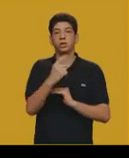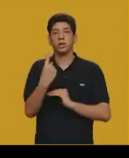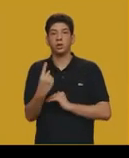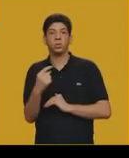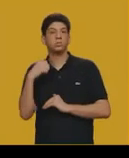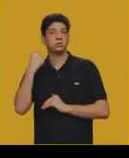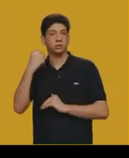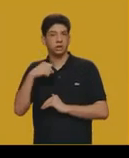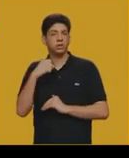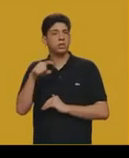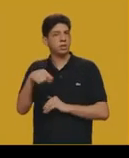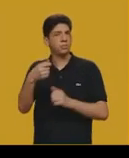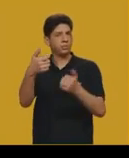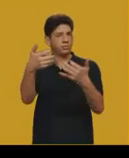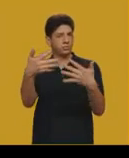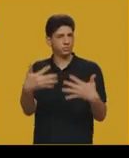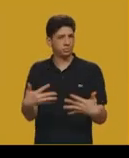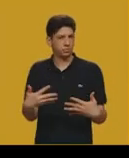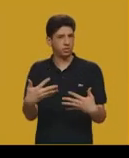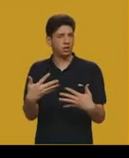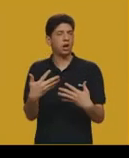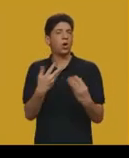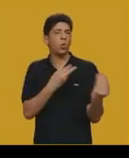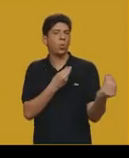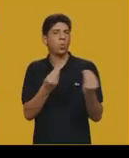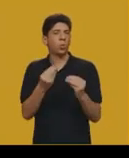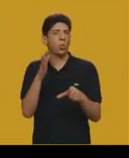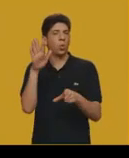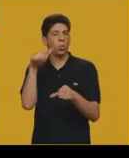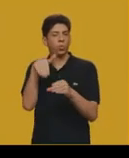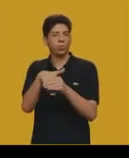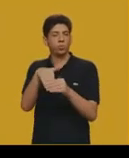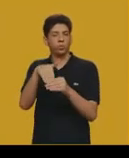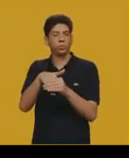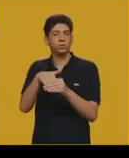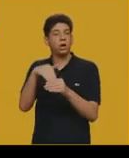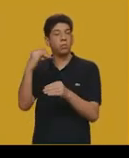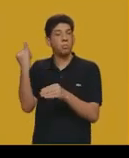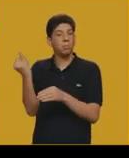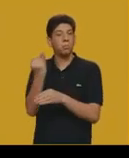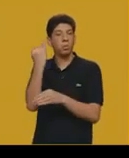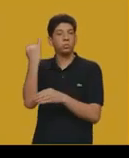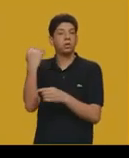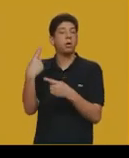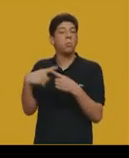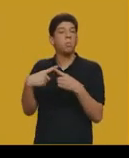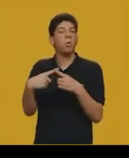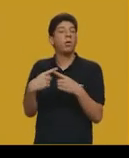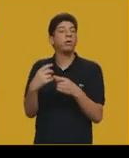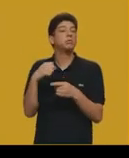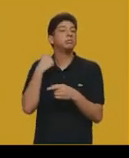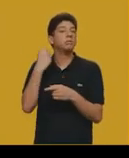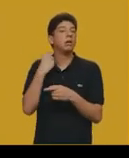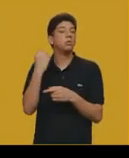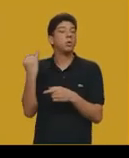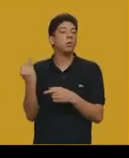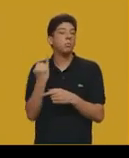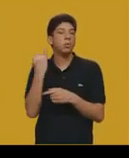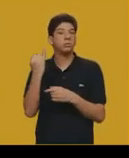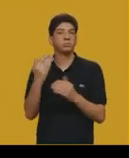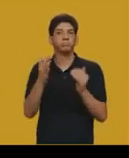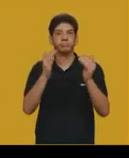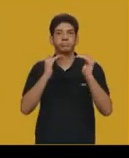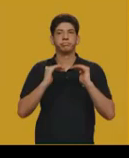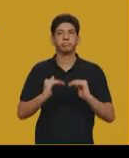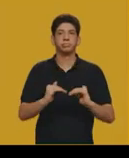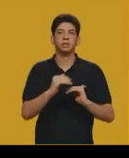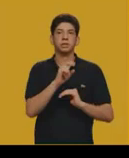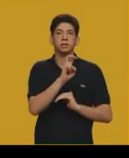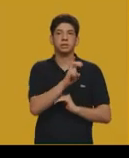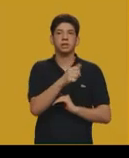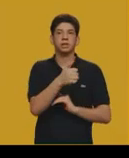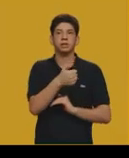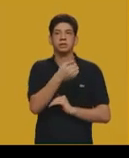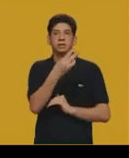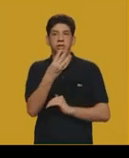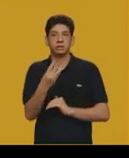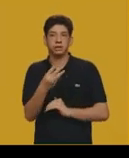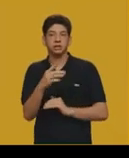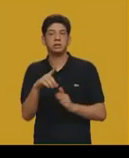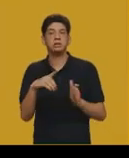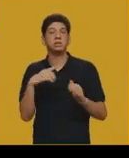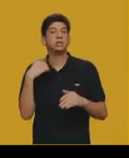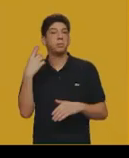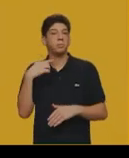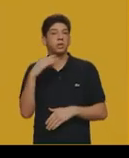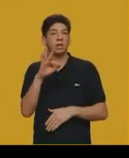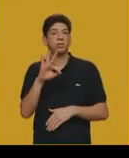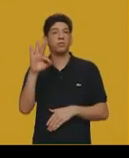a pouco a gente vai explicar como é essa eleição e como é importante ter senadores, 513 deputados, tinha a questão do PET que perguntava isso,